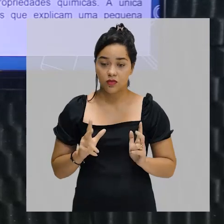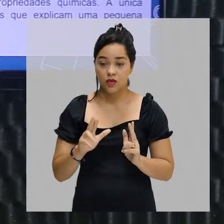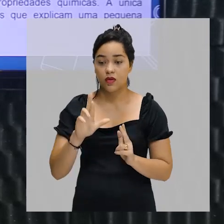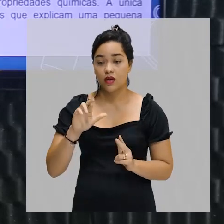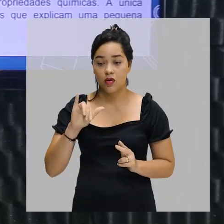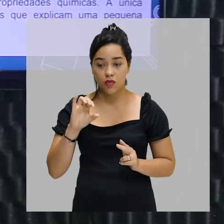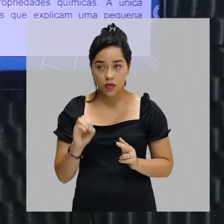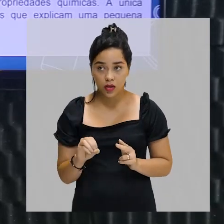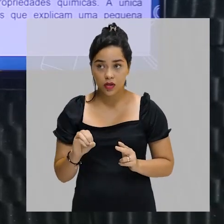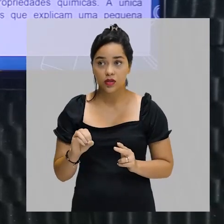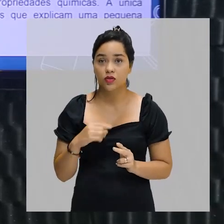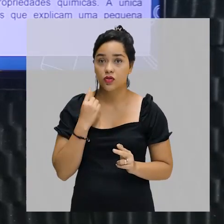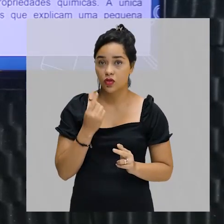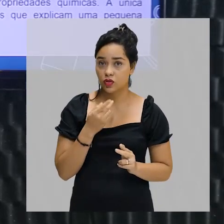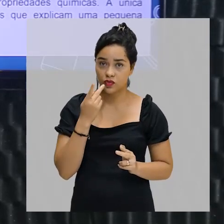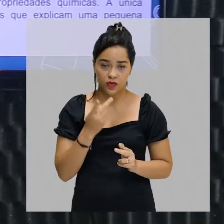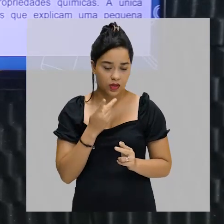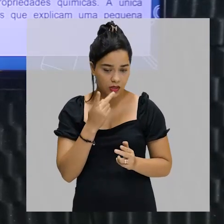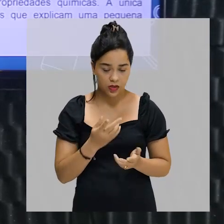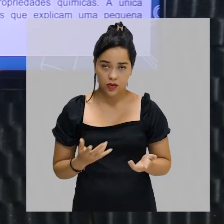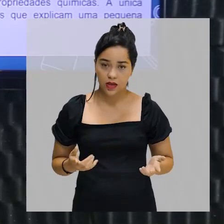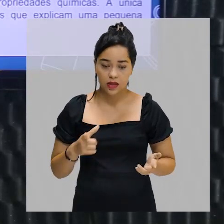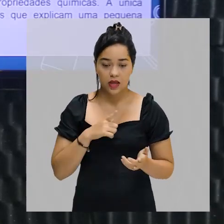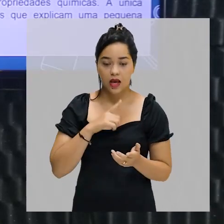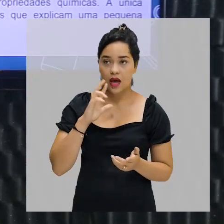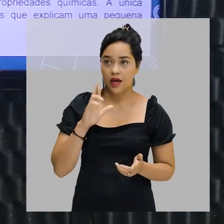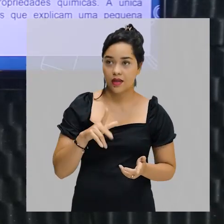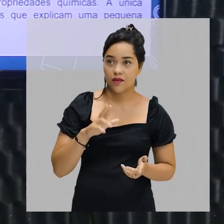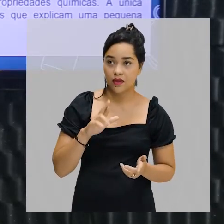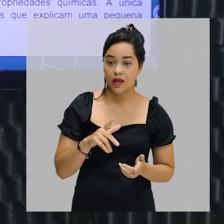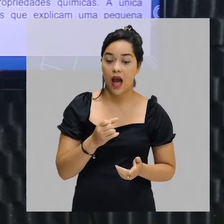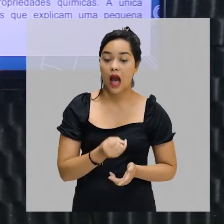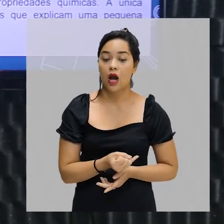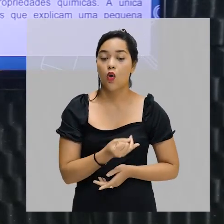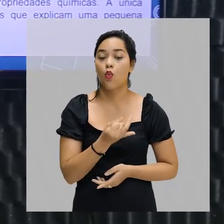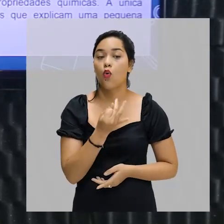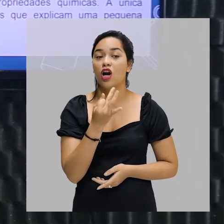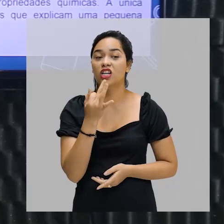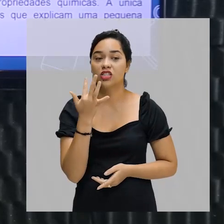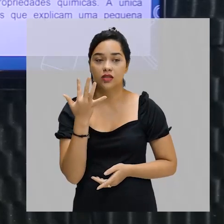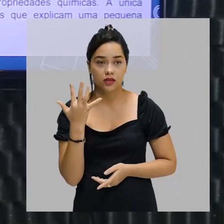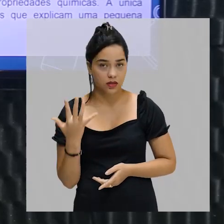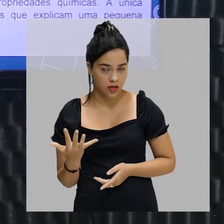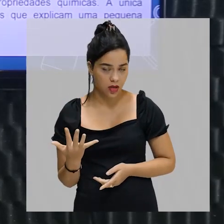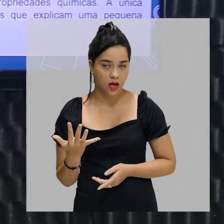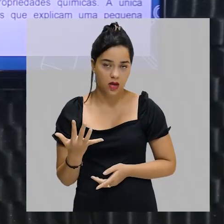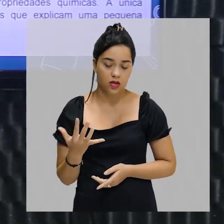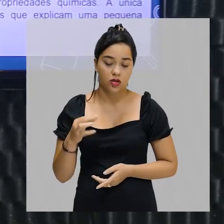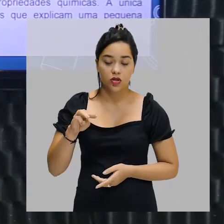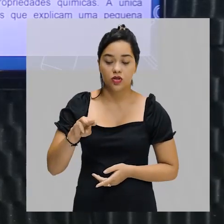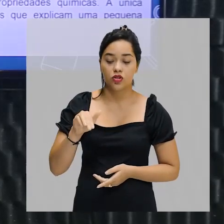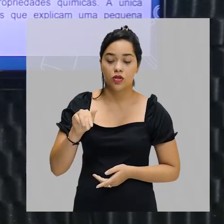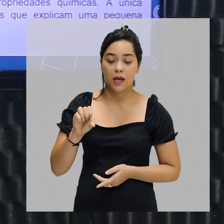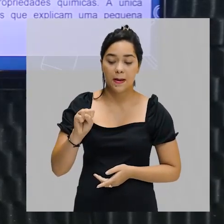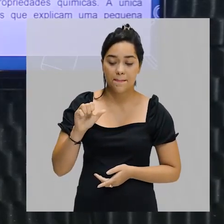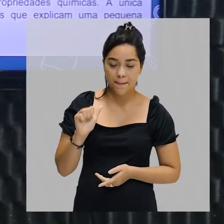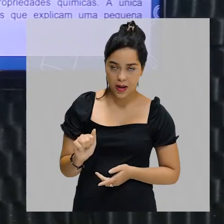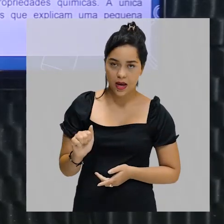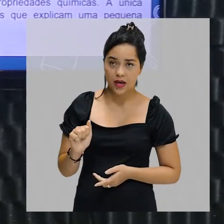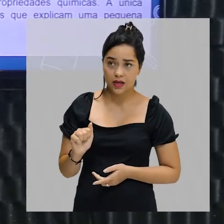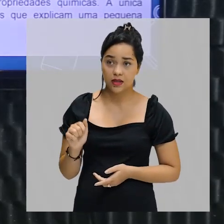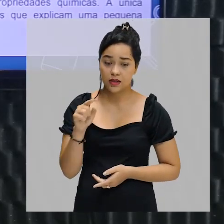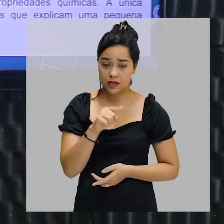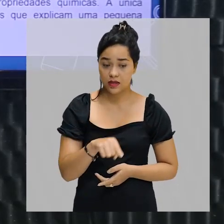urânio. Nós já estamos falando aqui a diferença entre a quantidade de massa que